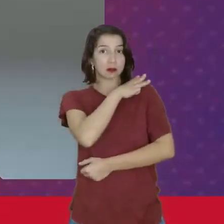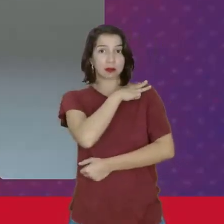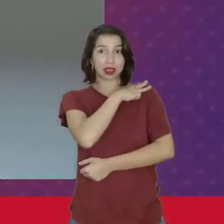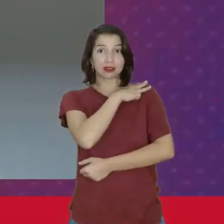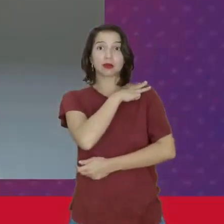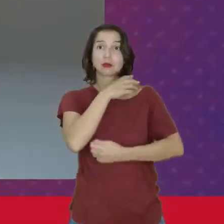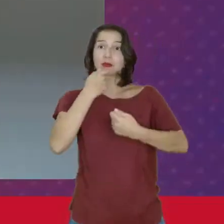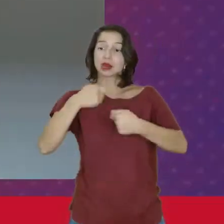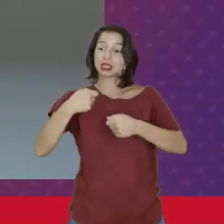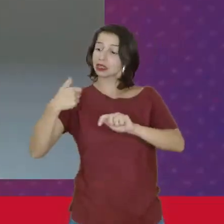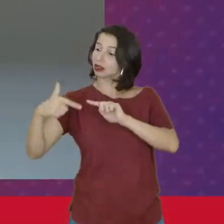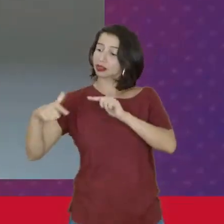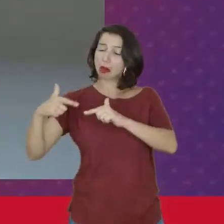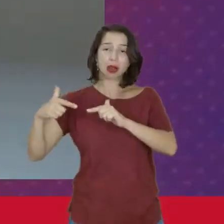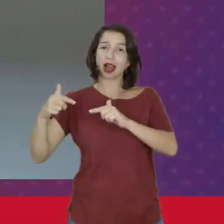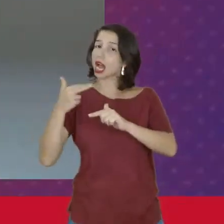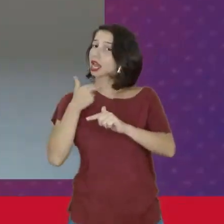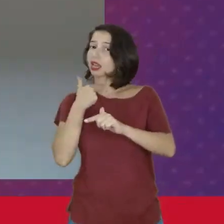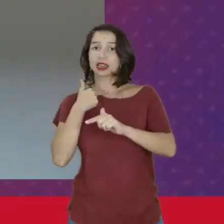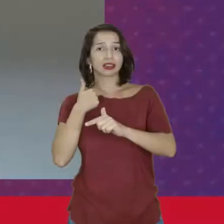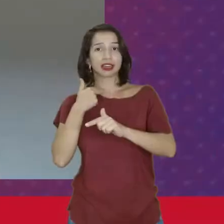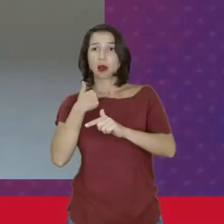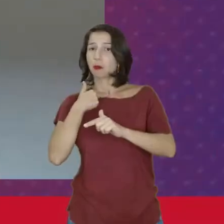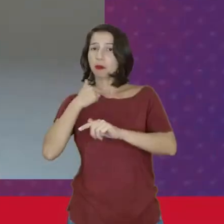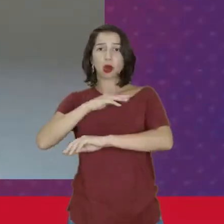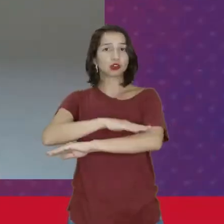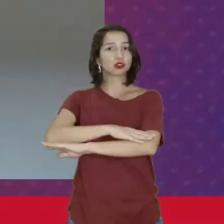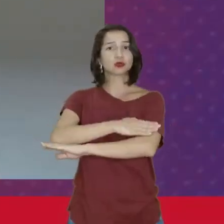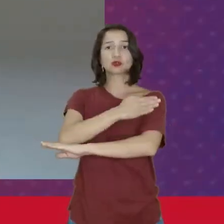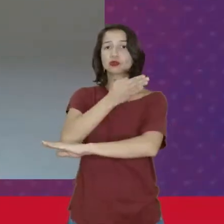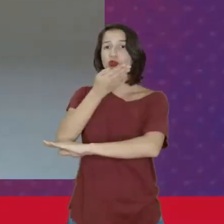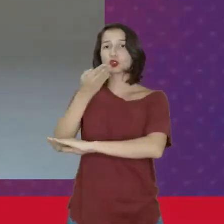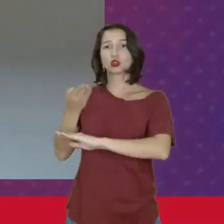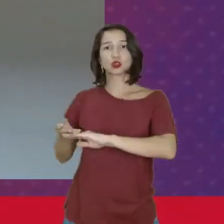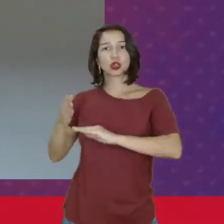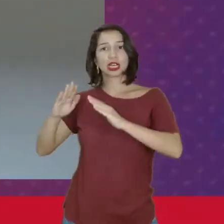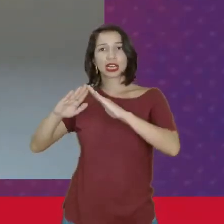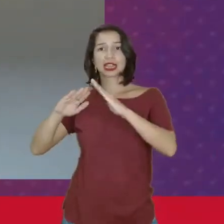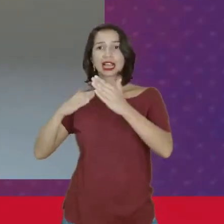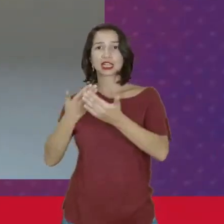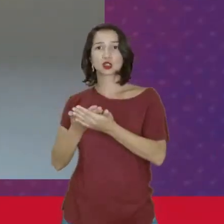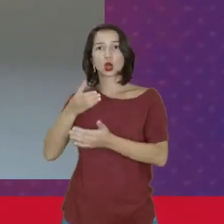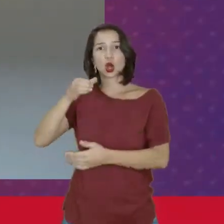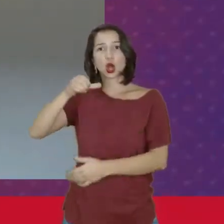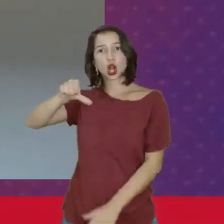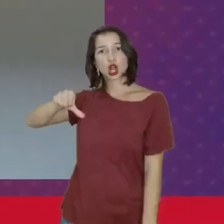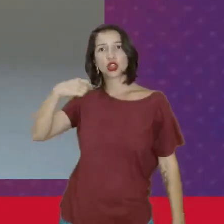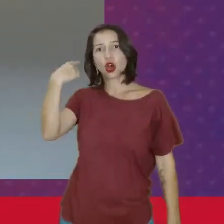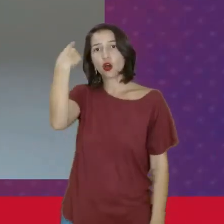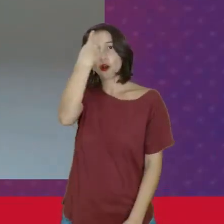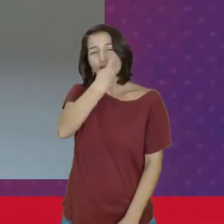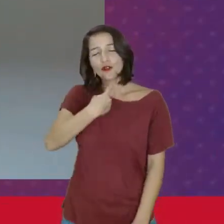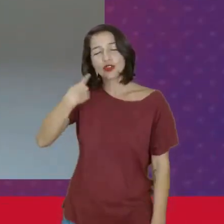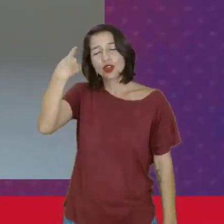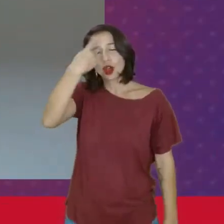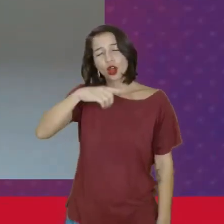precisam trabalhar. Então, nem todos vão poder ficar 9 horas do dia